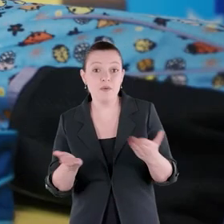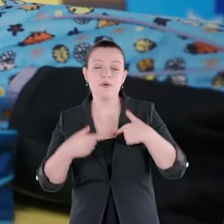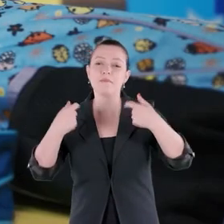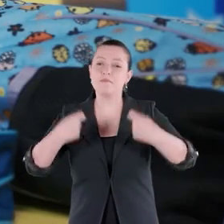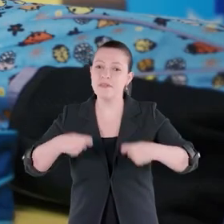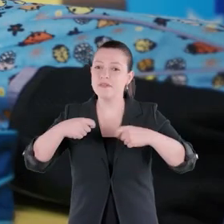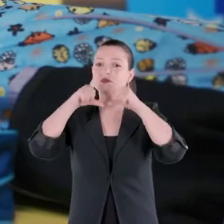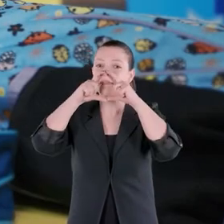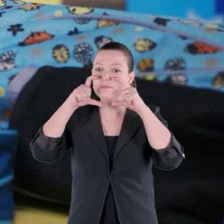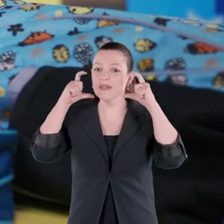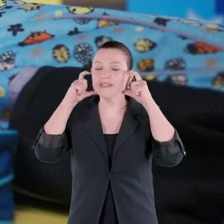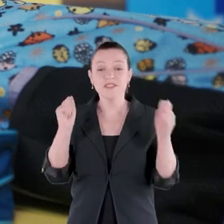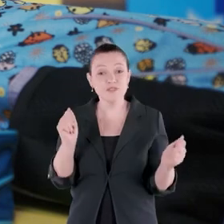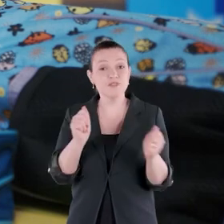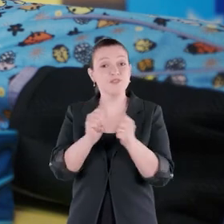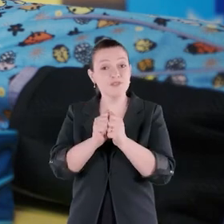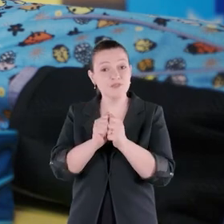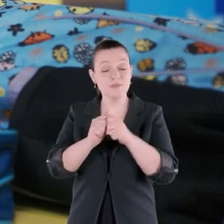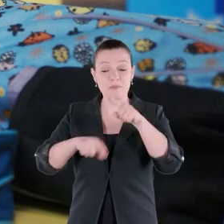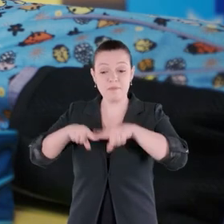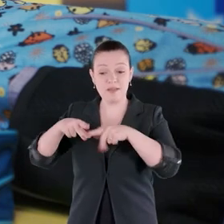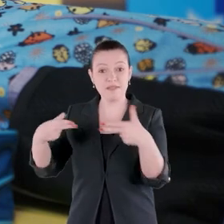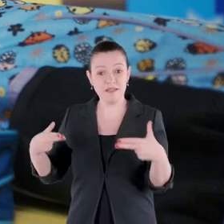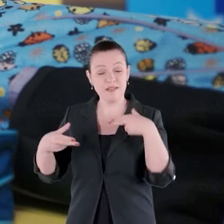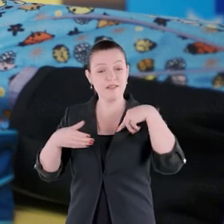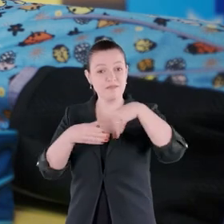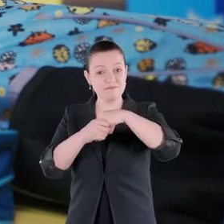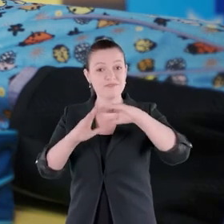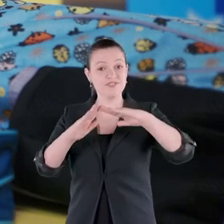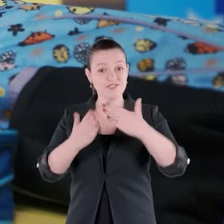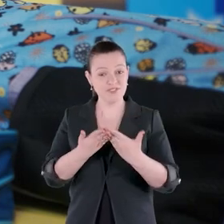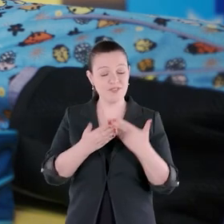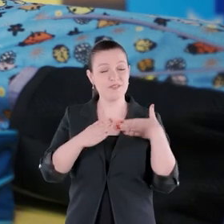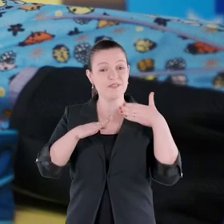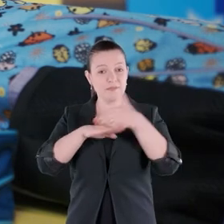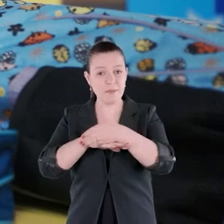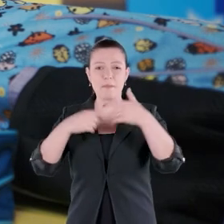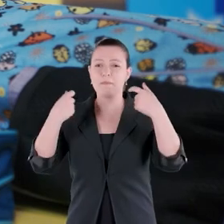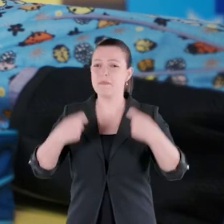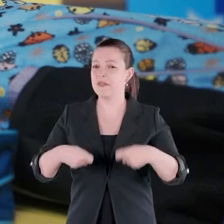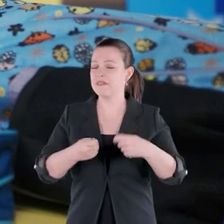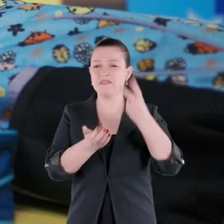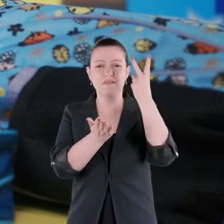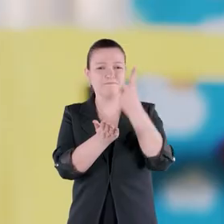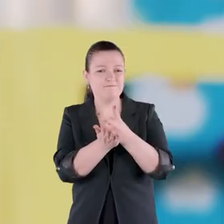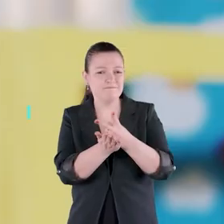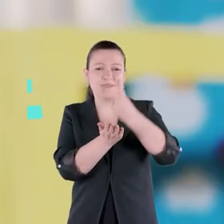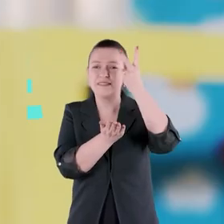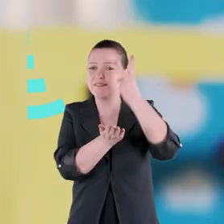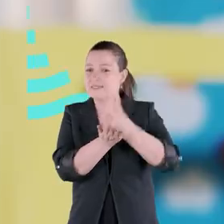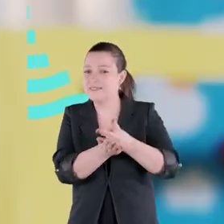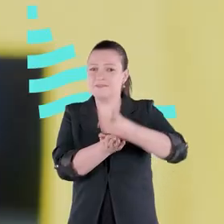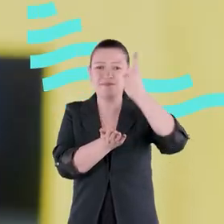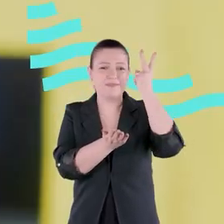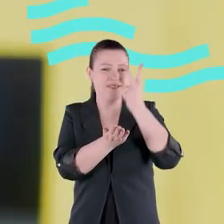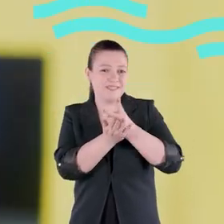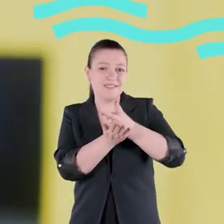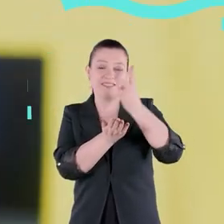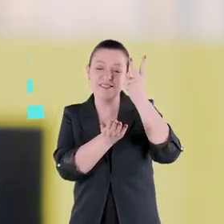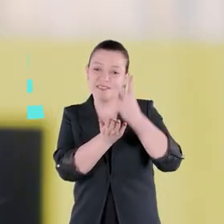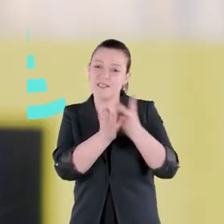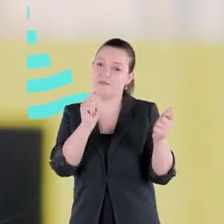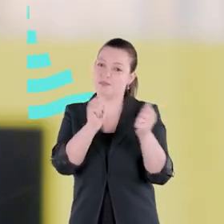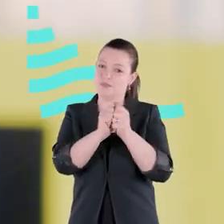Agora ela também é uma parte obrigatória do material escolar. E tem que estar sempre,